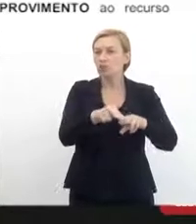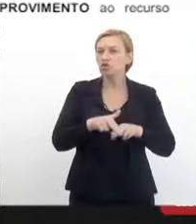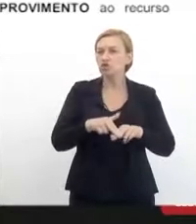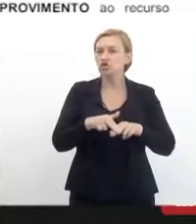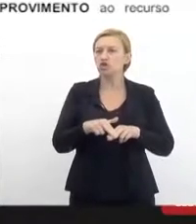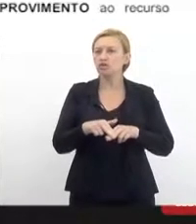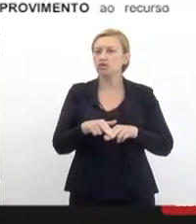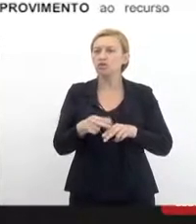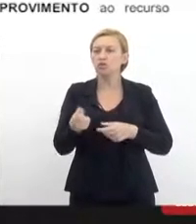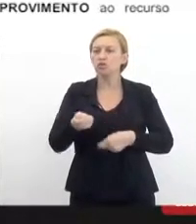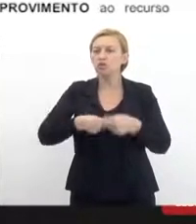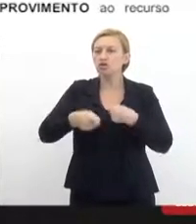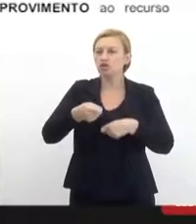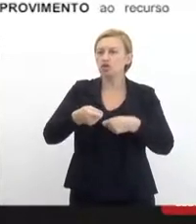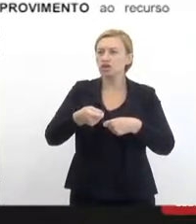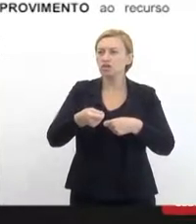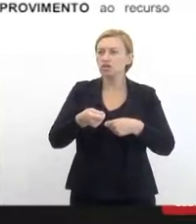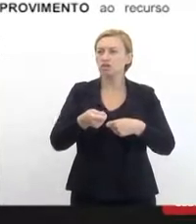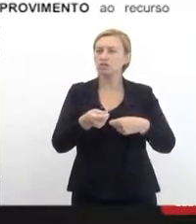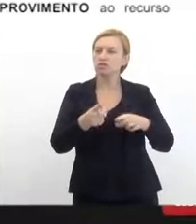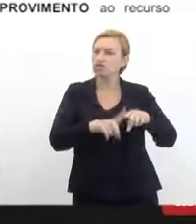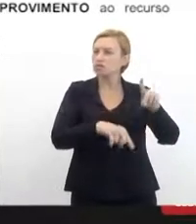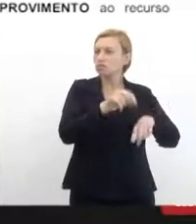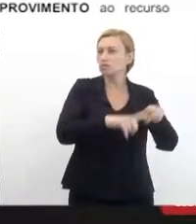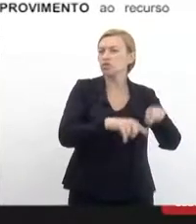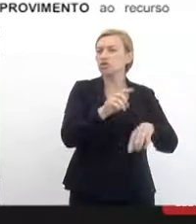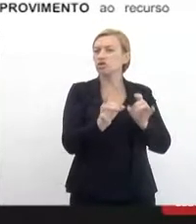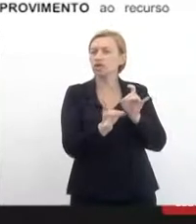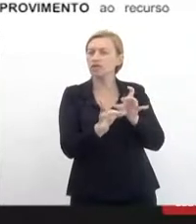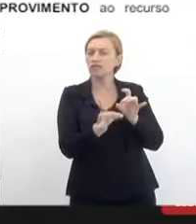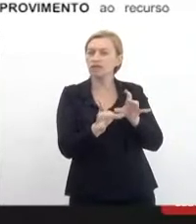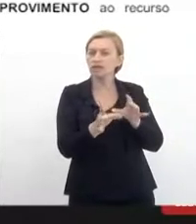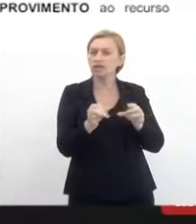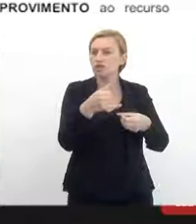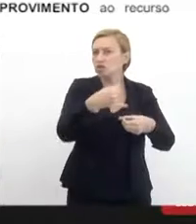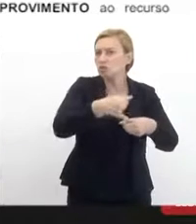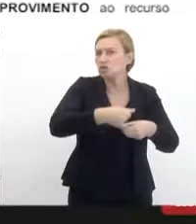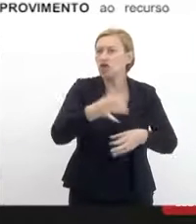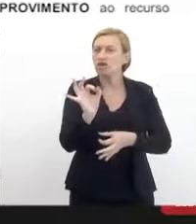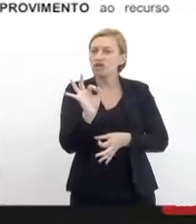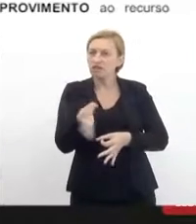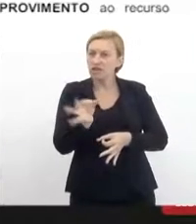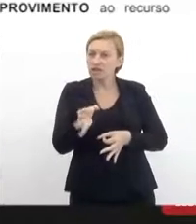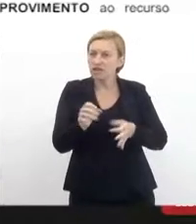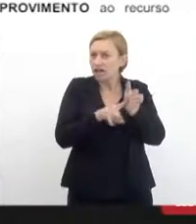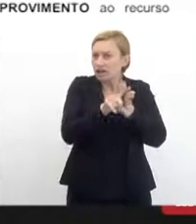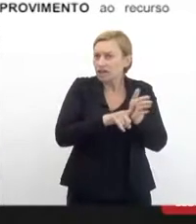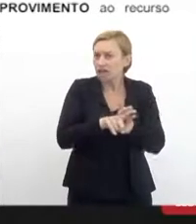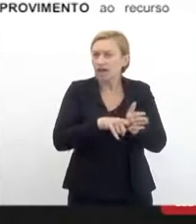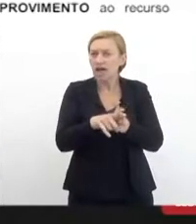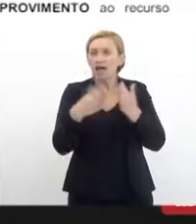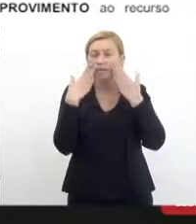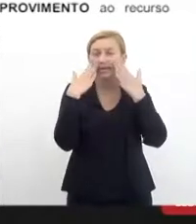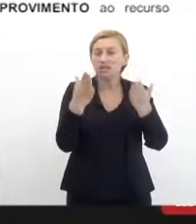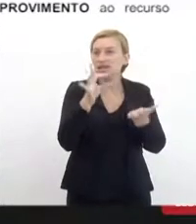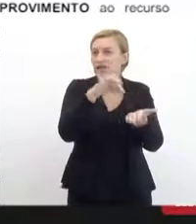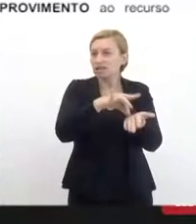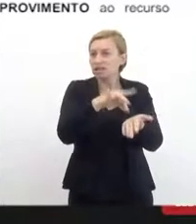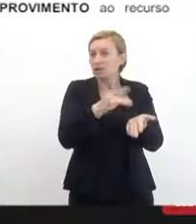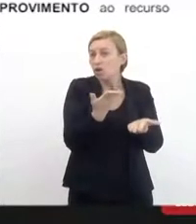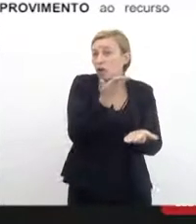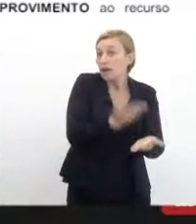circulação econômica da mercadoria, venda de combustível. Em derradeira análise, esta realidade representaria uma